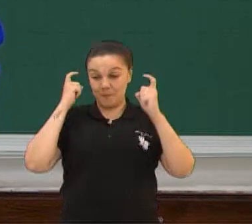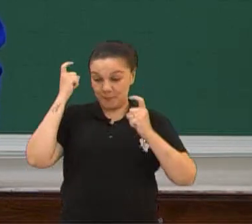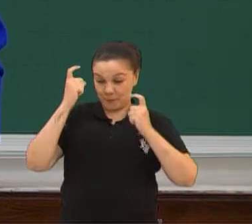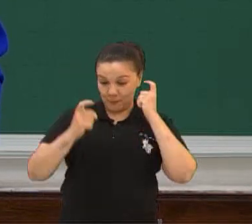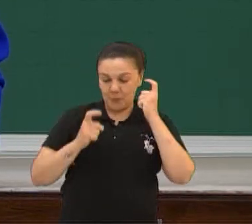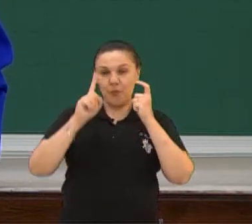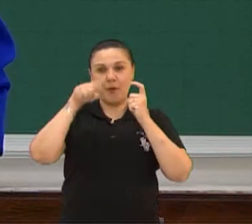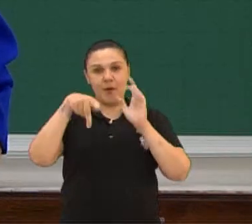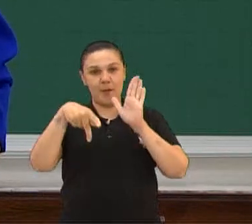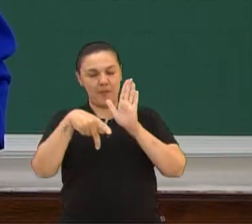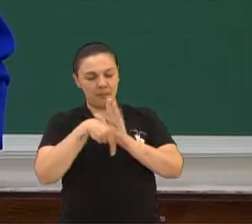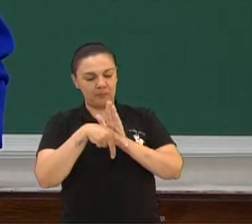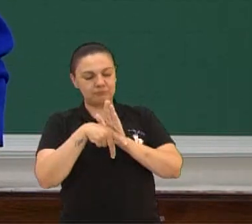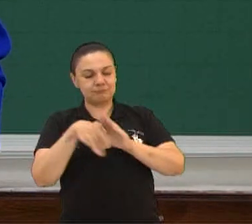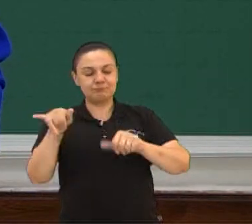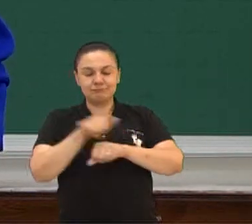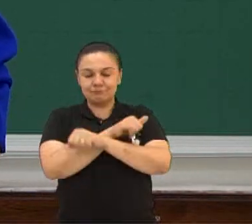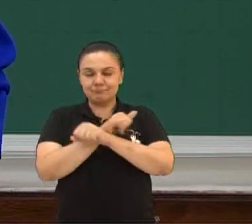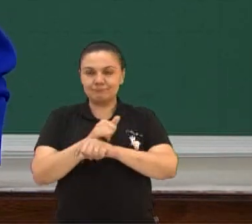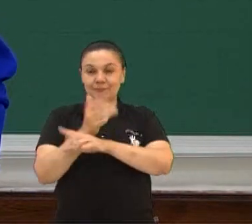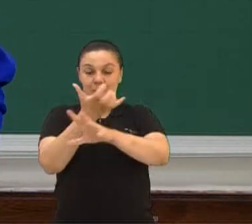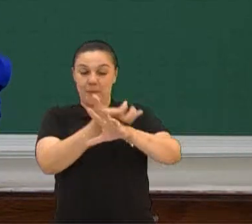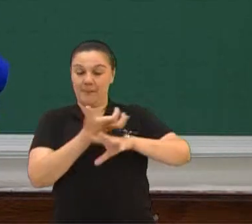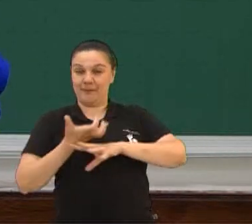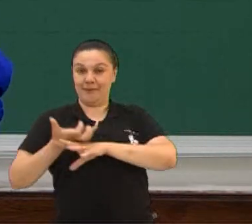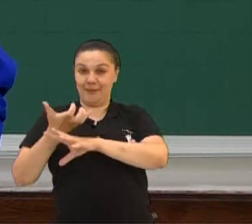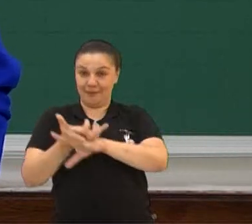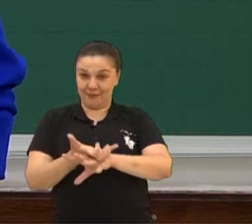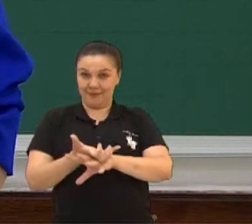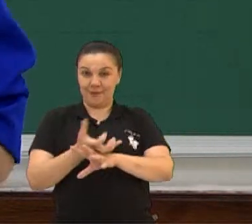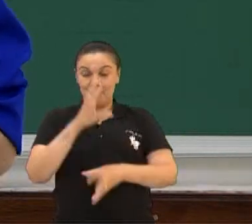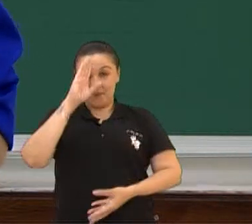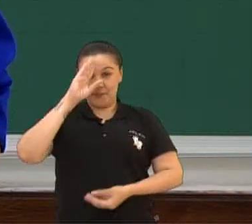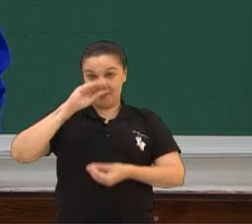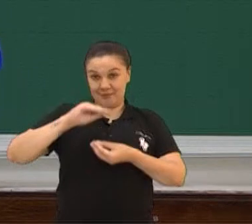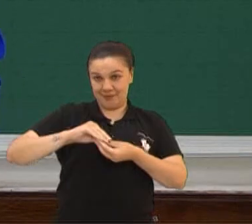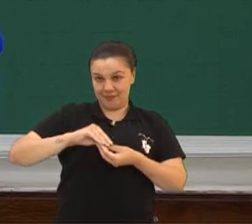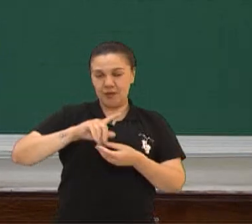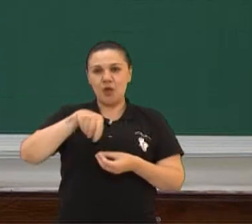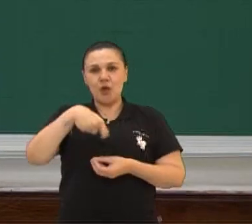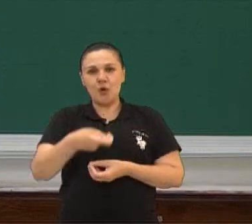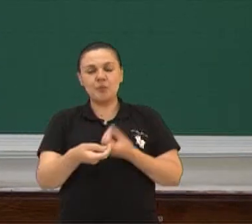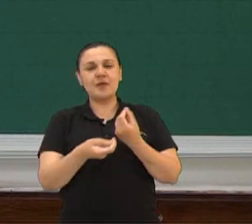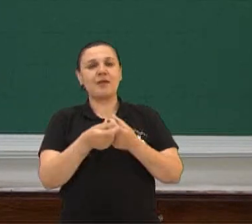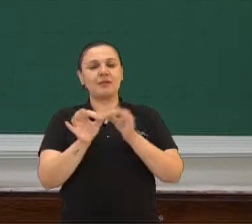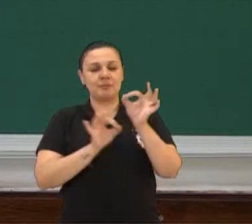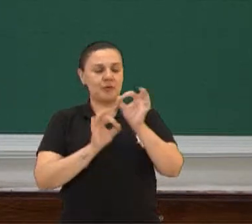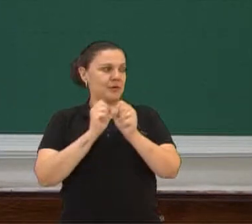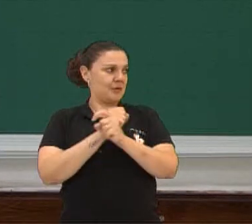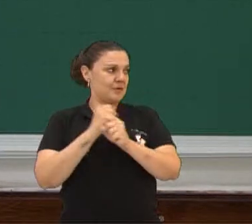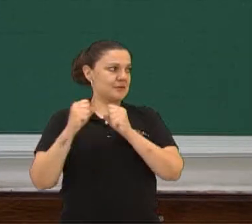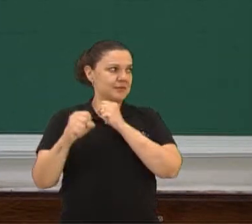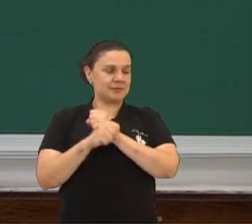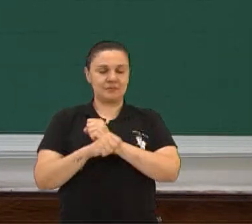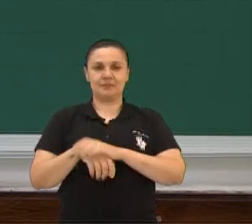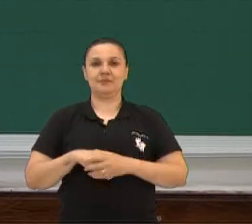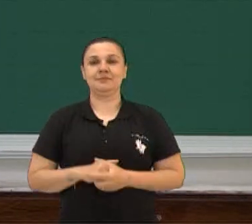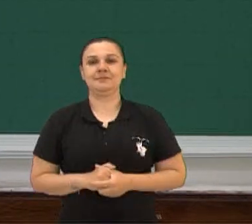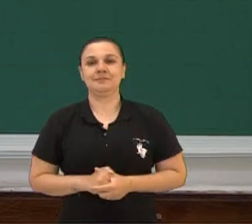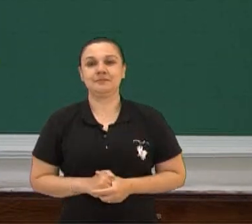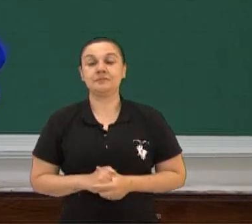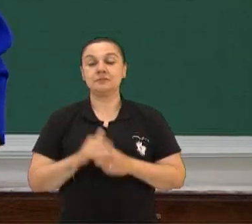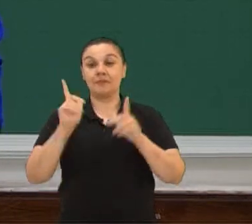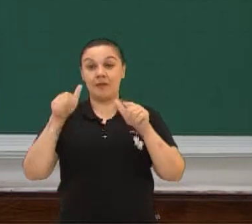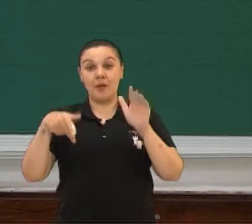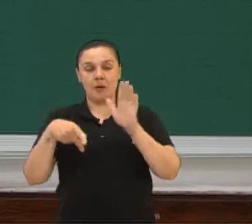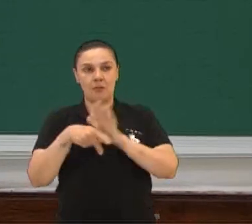articular essas várias disciplinas na tentativa de entender o funcionamento da sociedade. Tá? Então, é